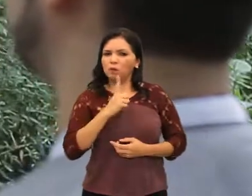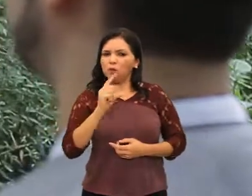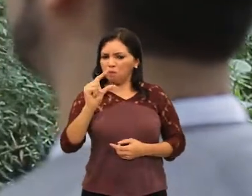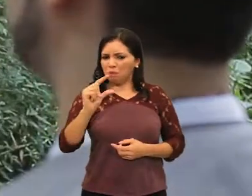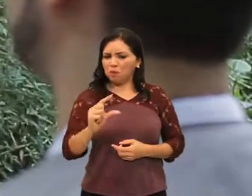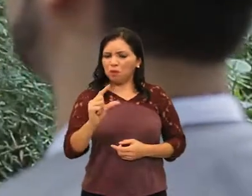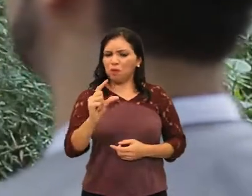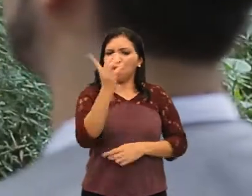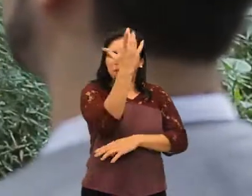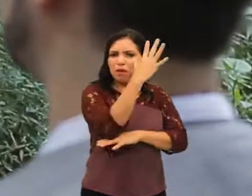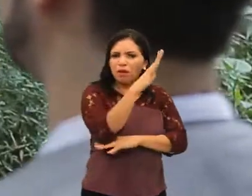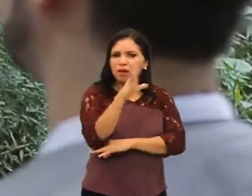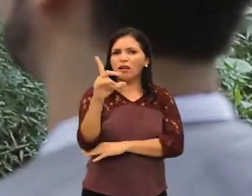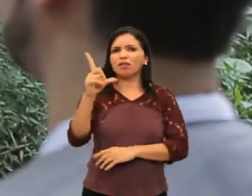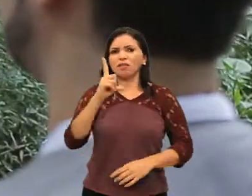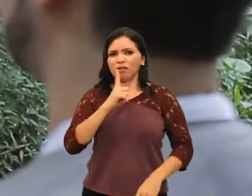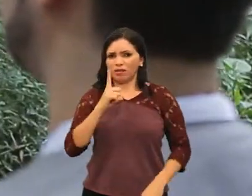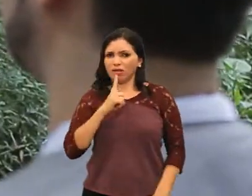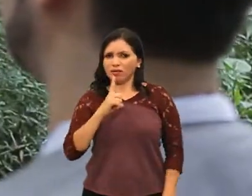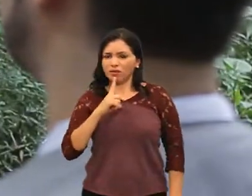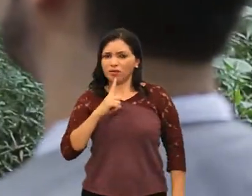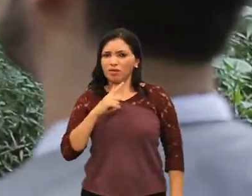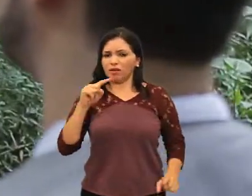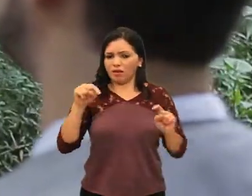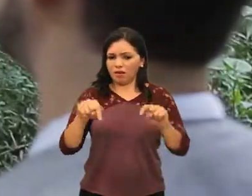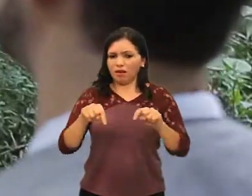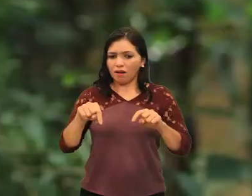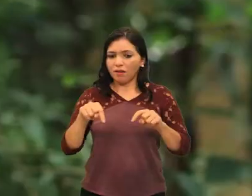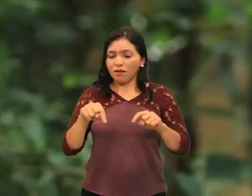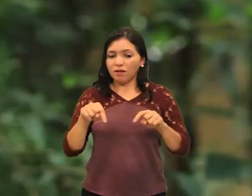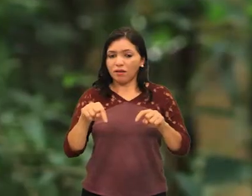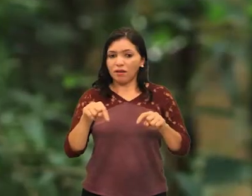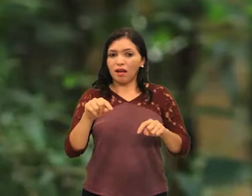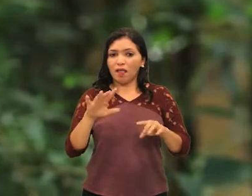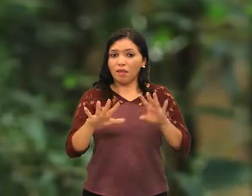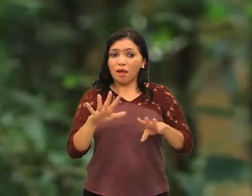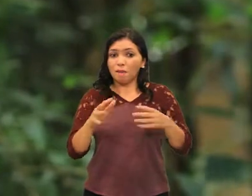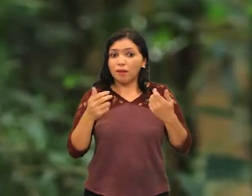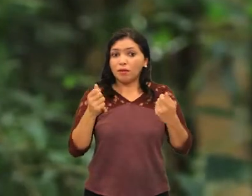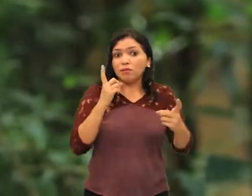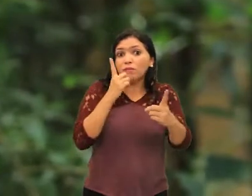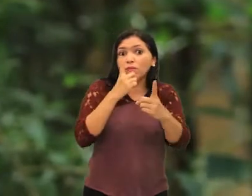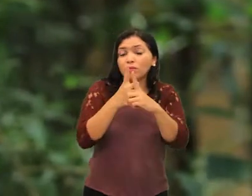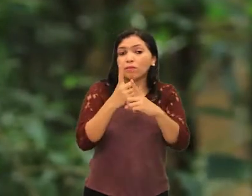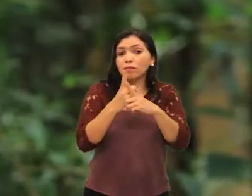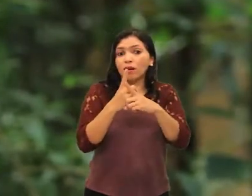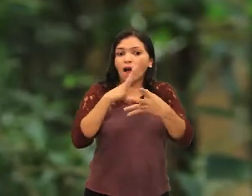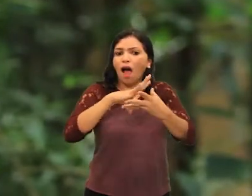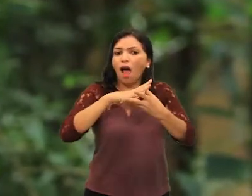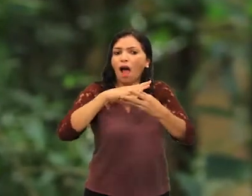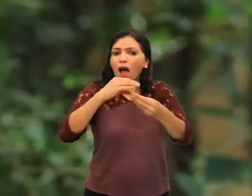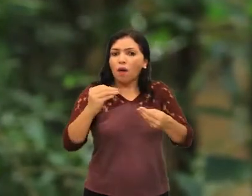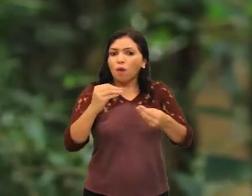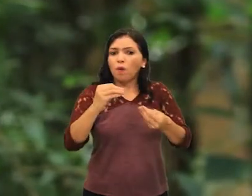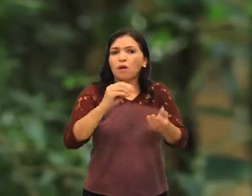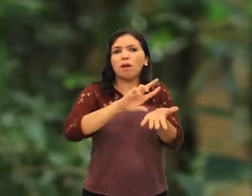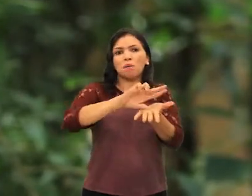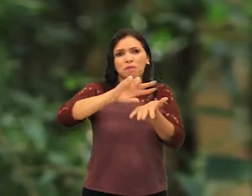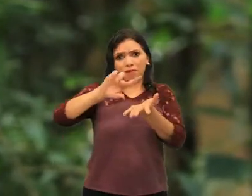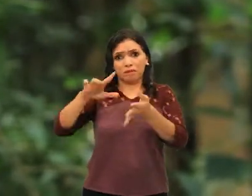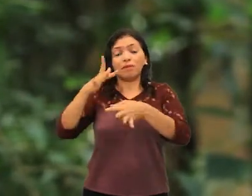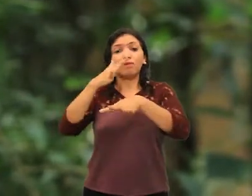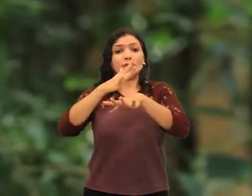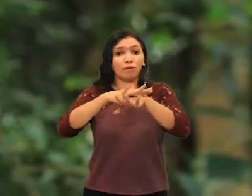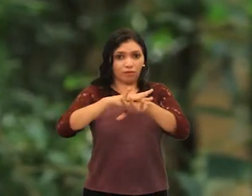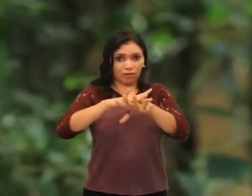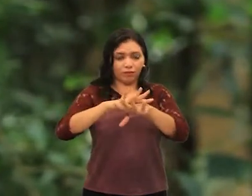seja de Mata Atlântica, de repente a cura para diversas doenças, né, que a gente ainda não tem,